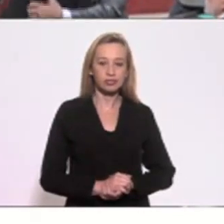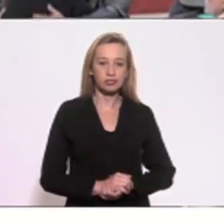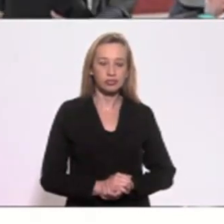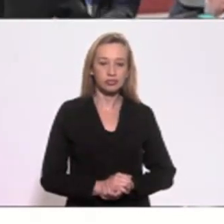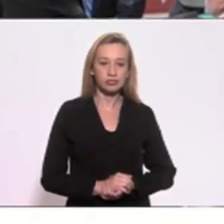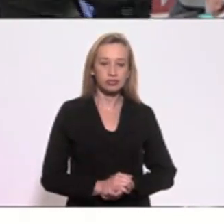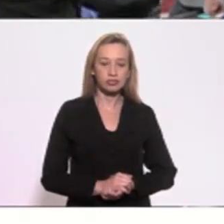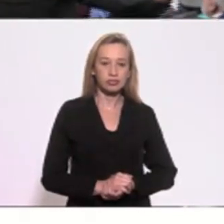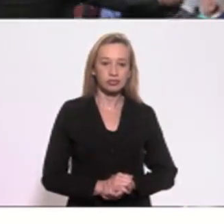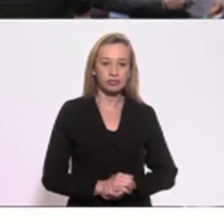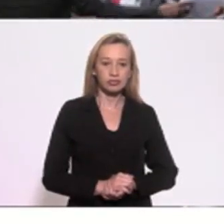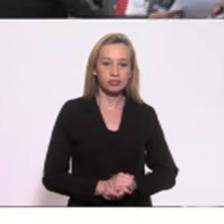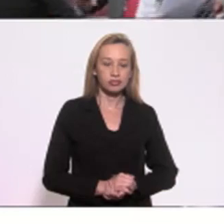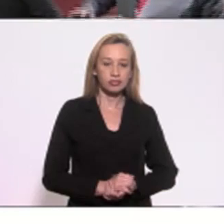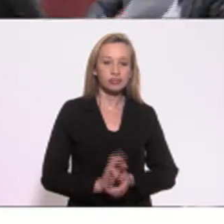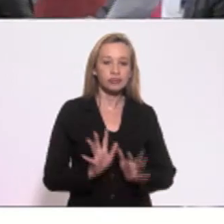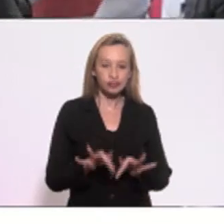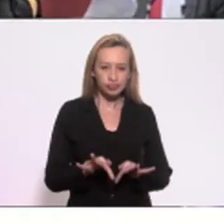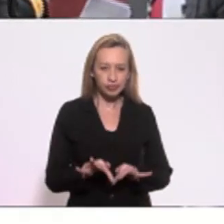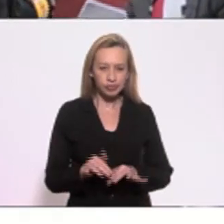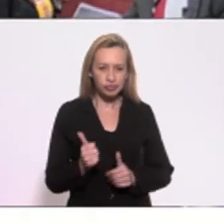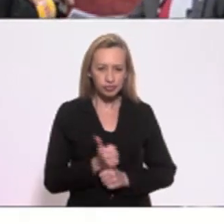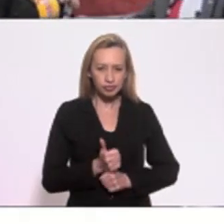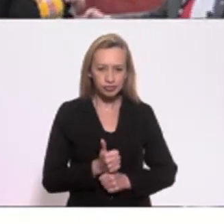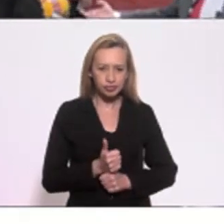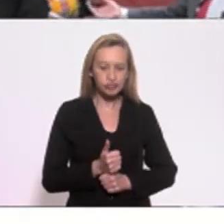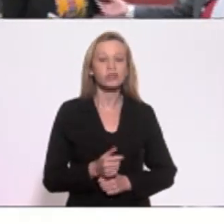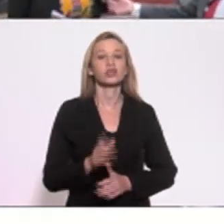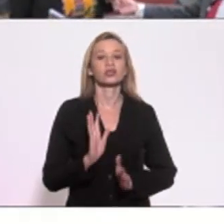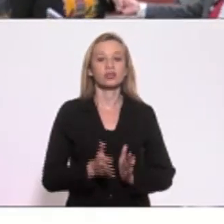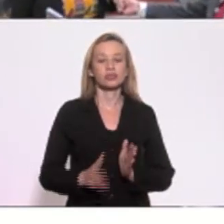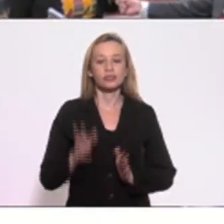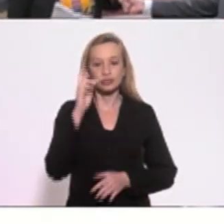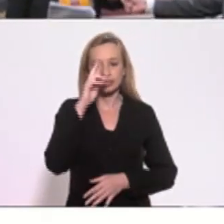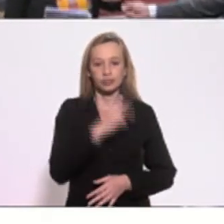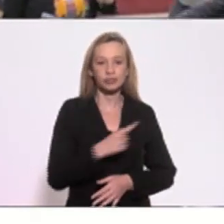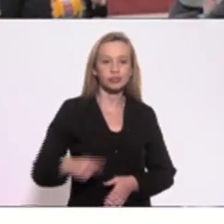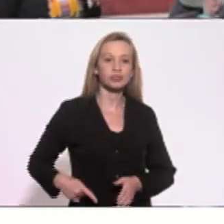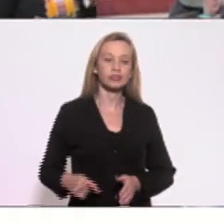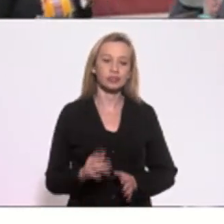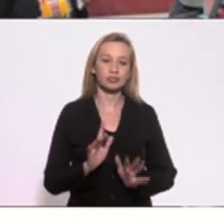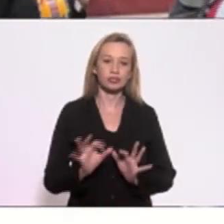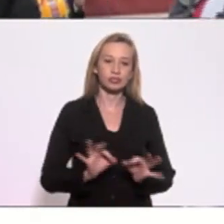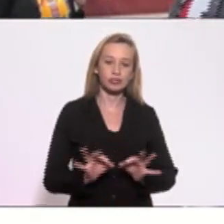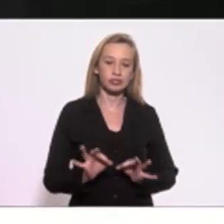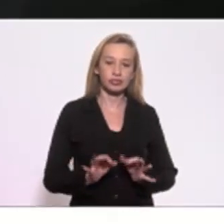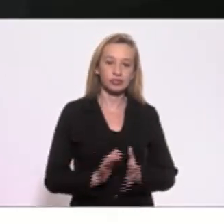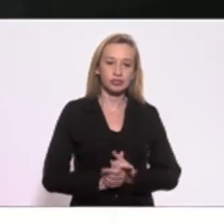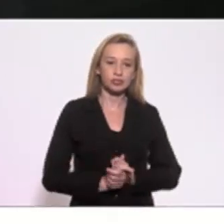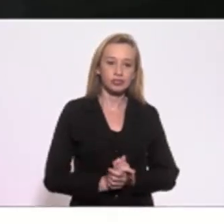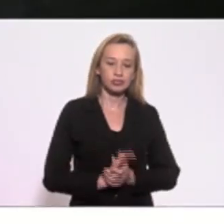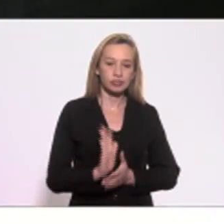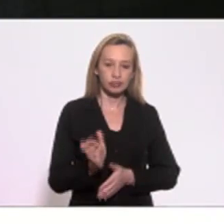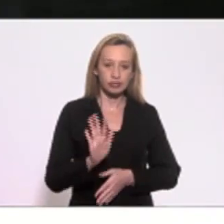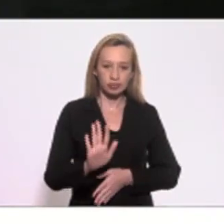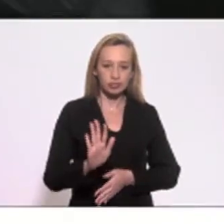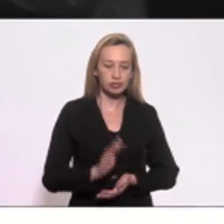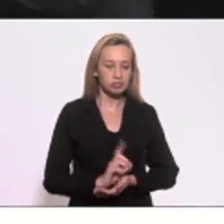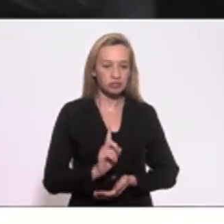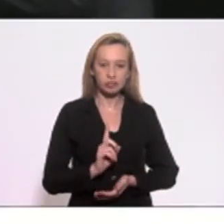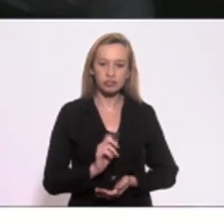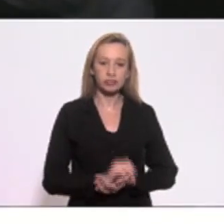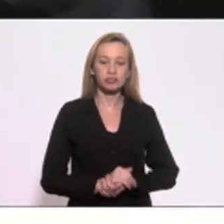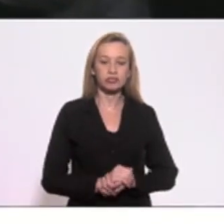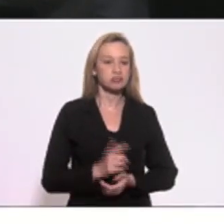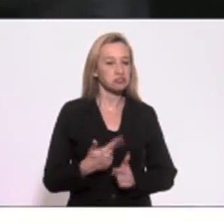fez substitutivo final? Questão de ordem, senhor presidente, sobre o projeto. Já. Não propus, senhor. Sem problema.